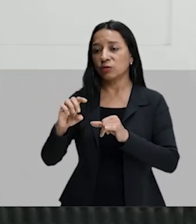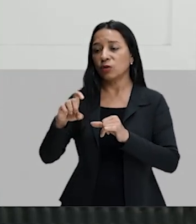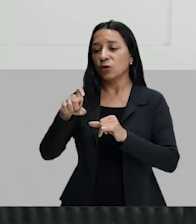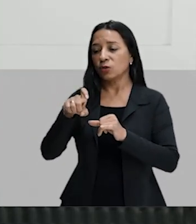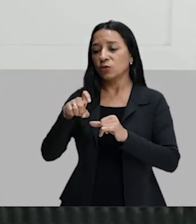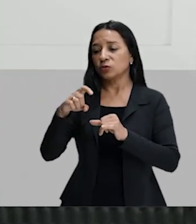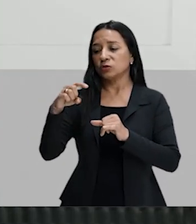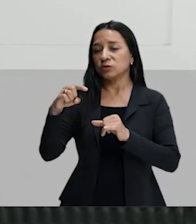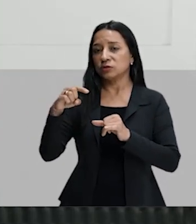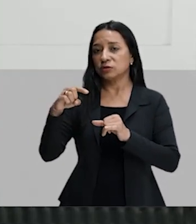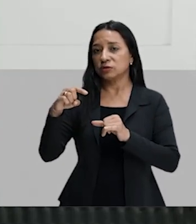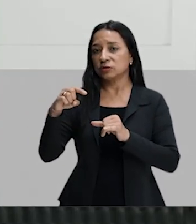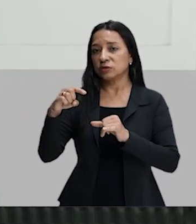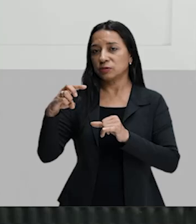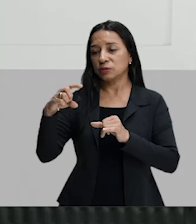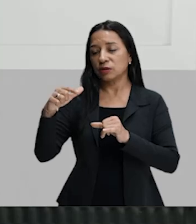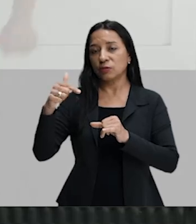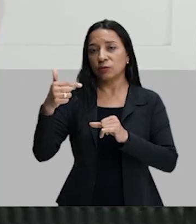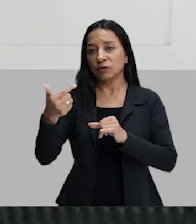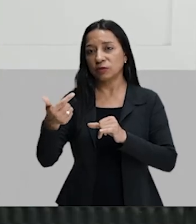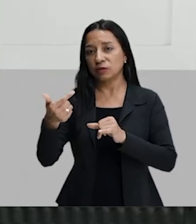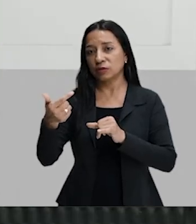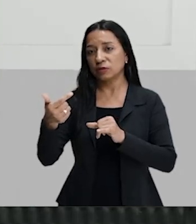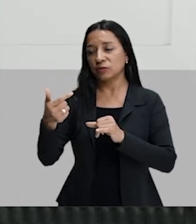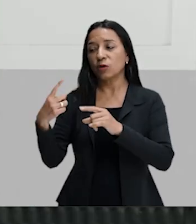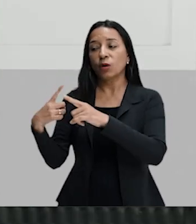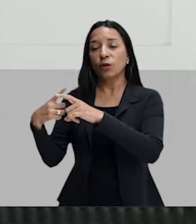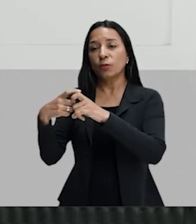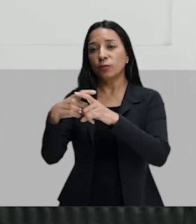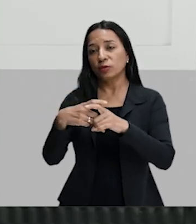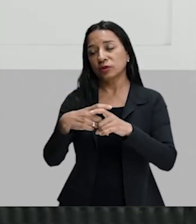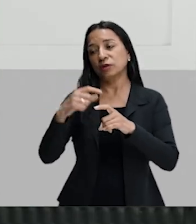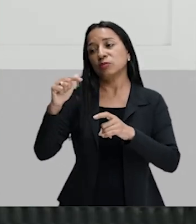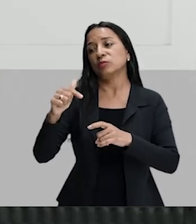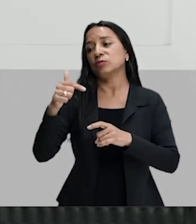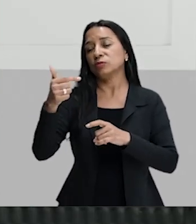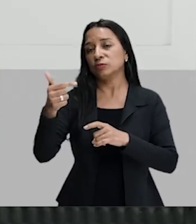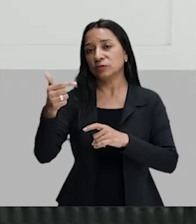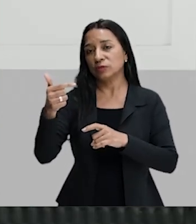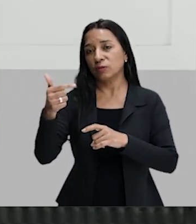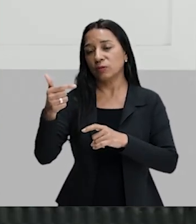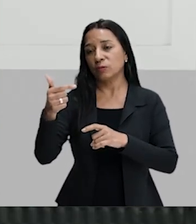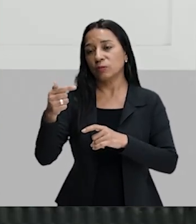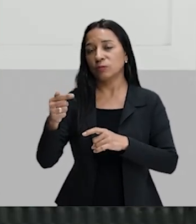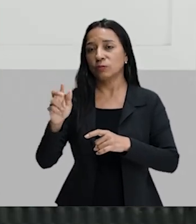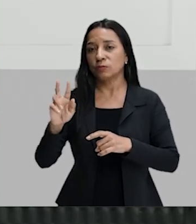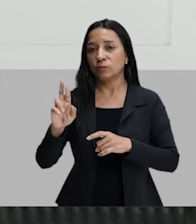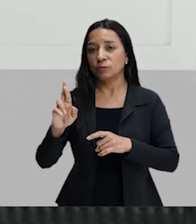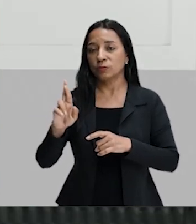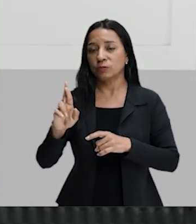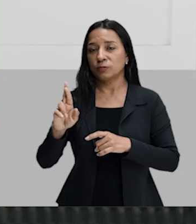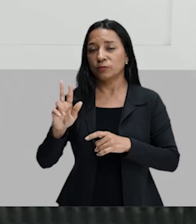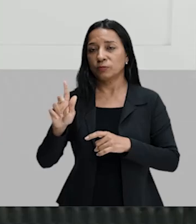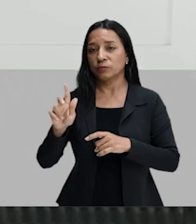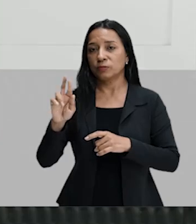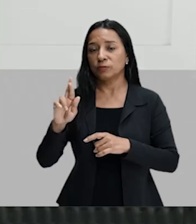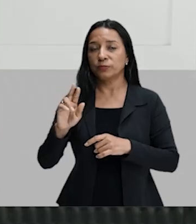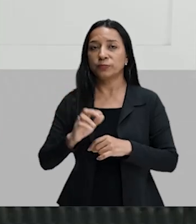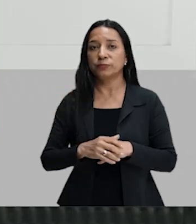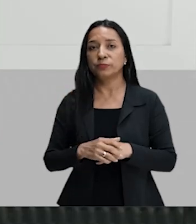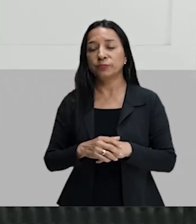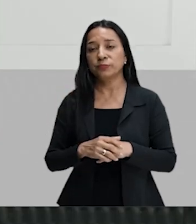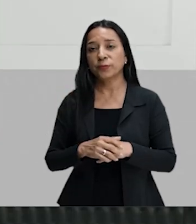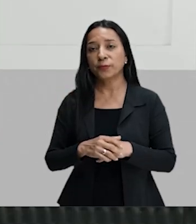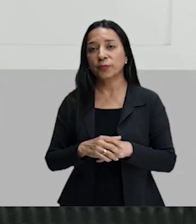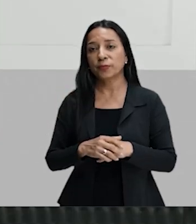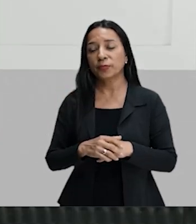quadrado e os demais elementos, e o polinômio fica sendo um polinômio do segundo grau. Tá? Entenderam a história? Então, para que